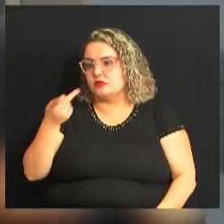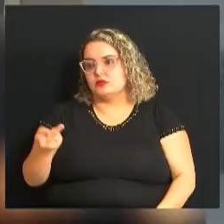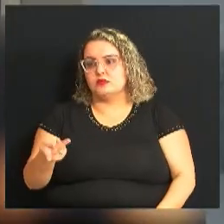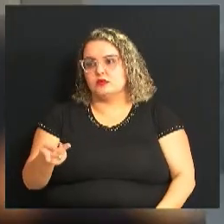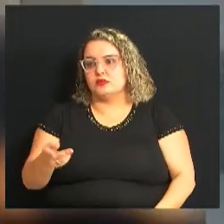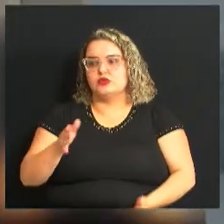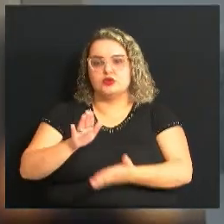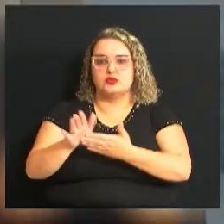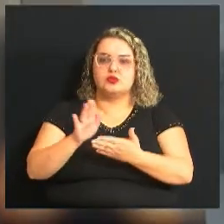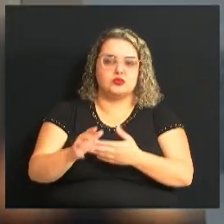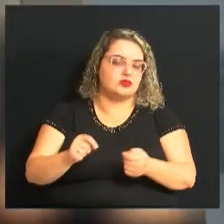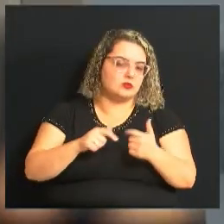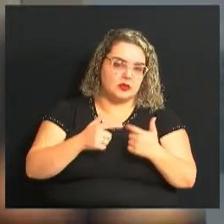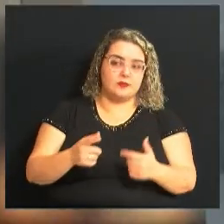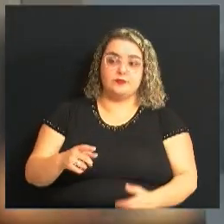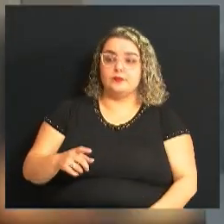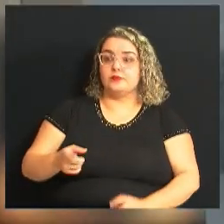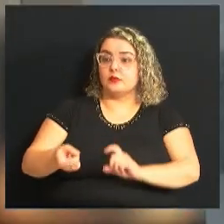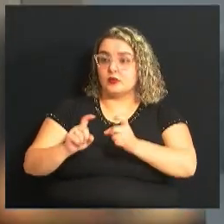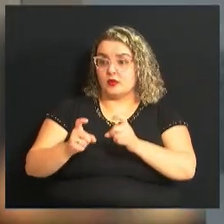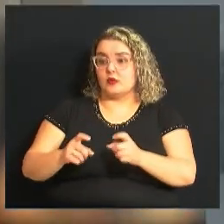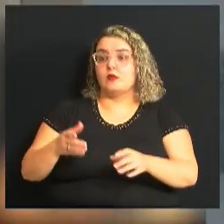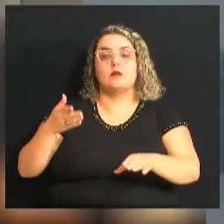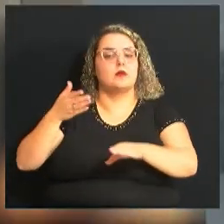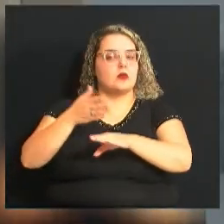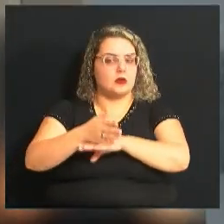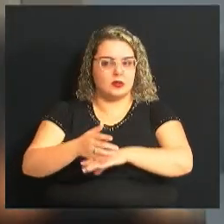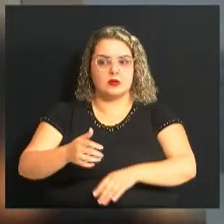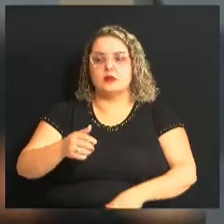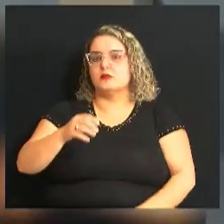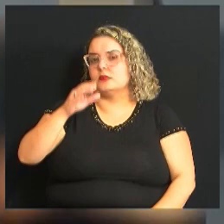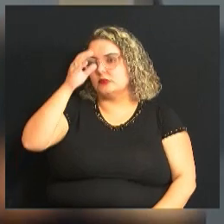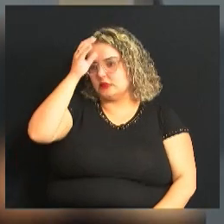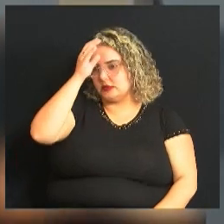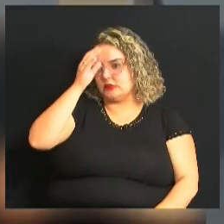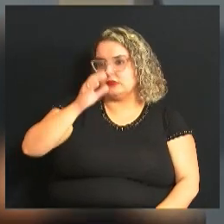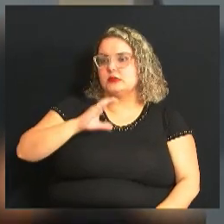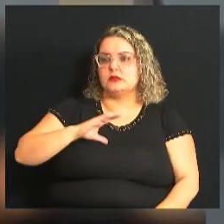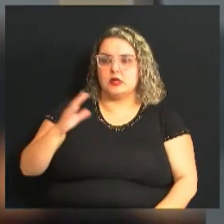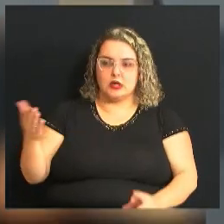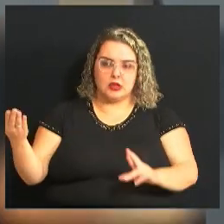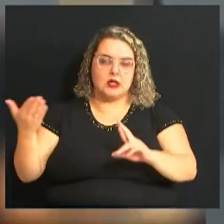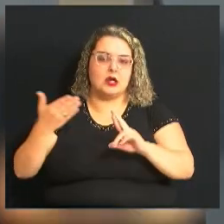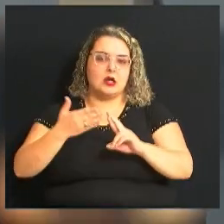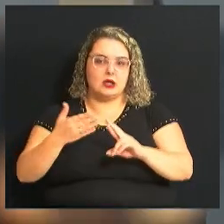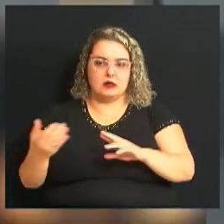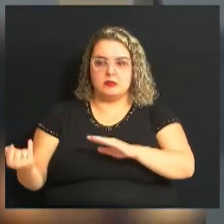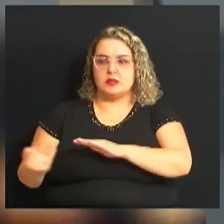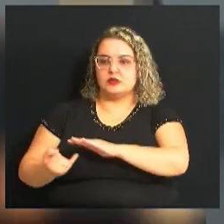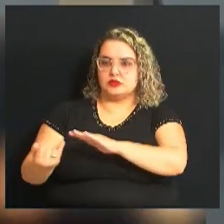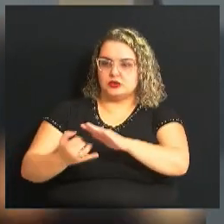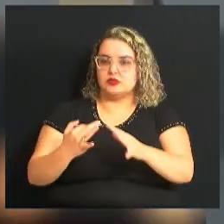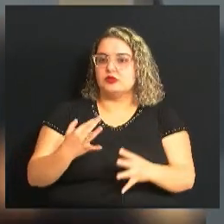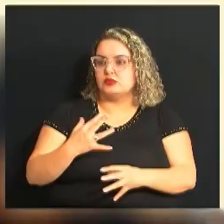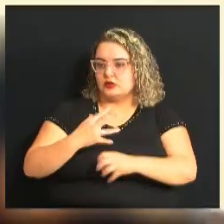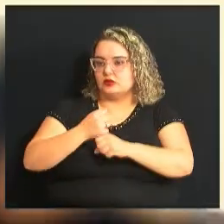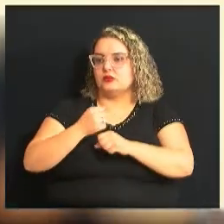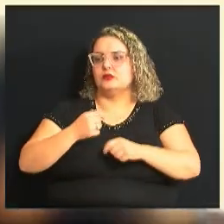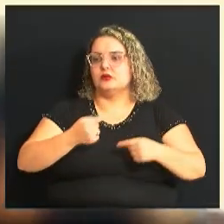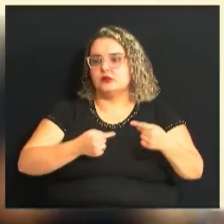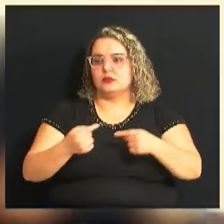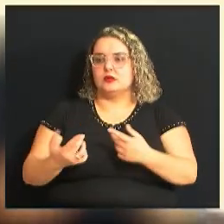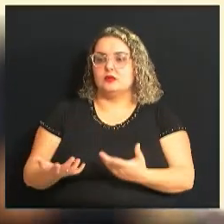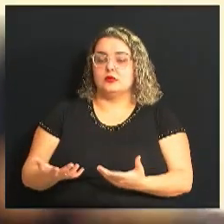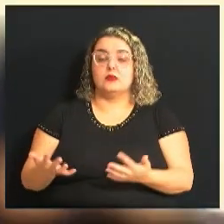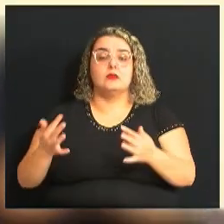A reunião contou com intensa participação de munícipes e representantes de entidades que fortaleceram o debate.